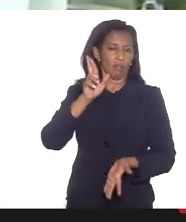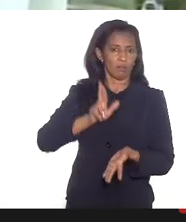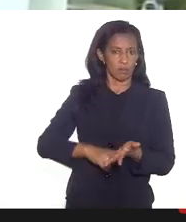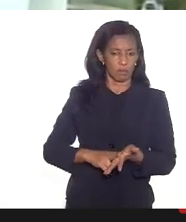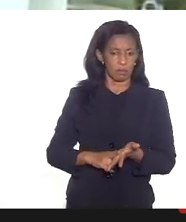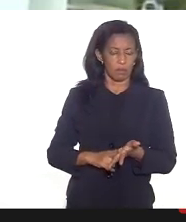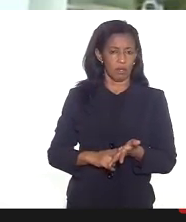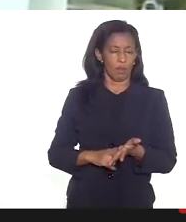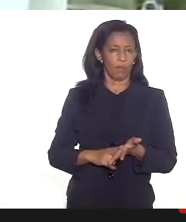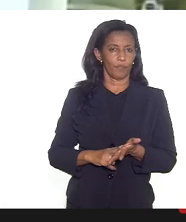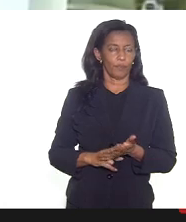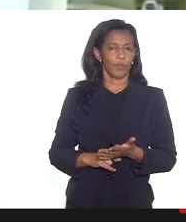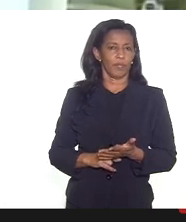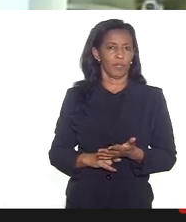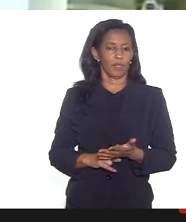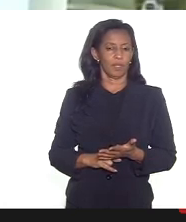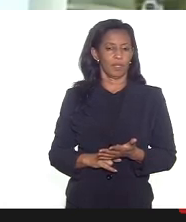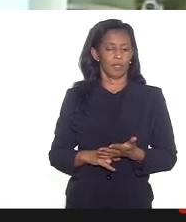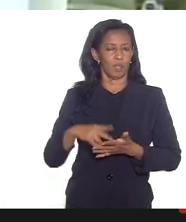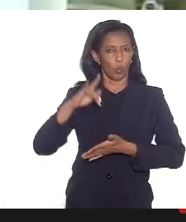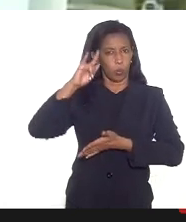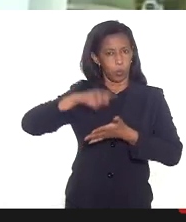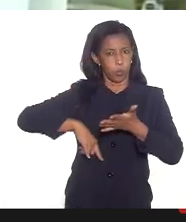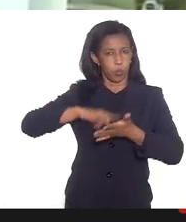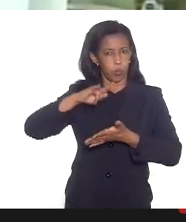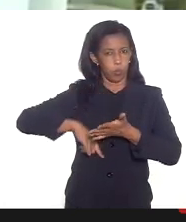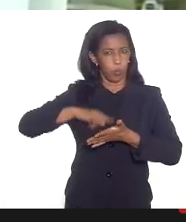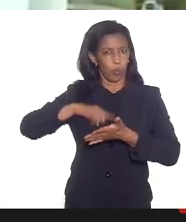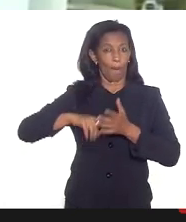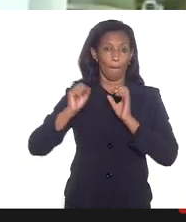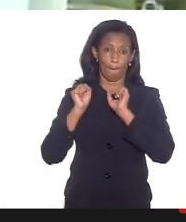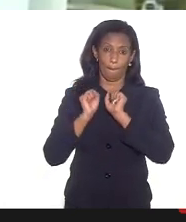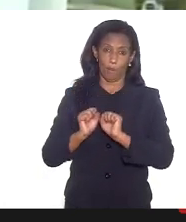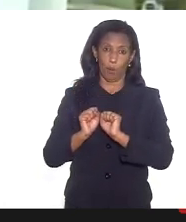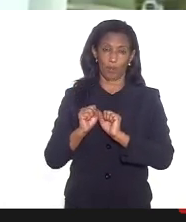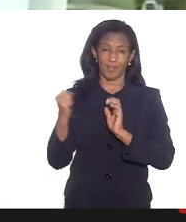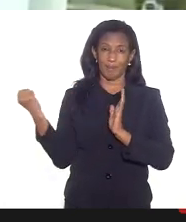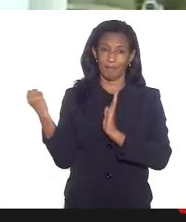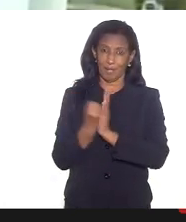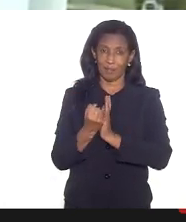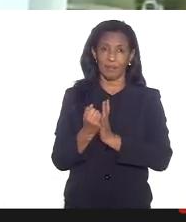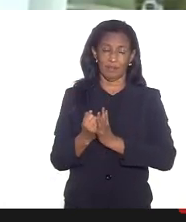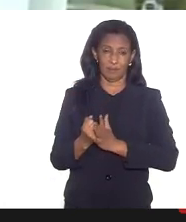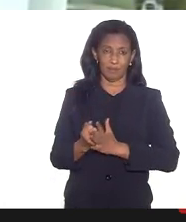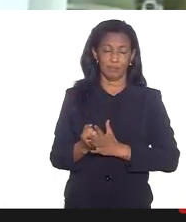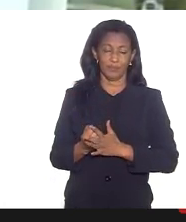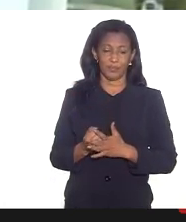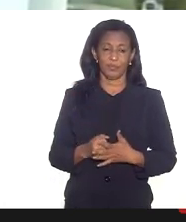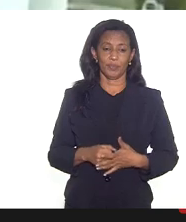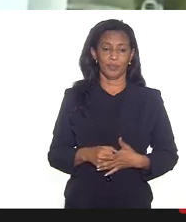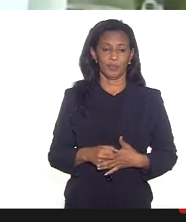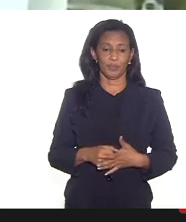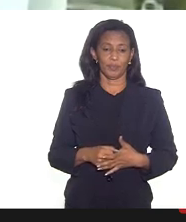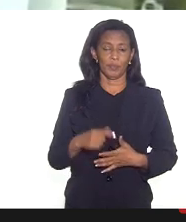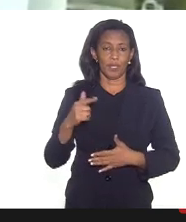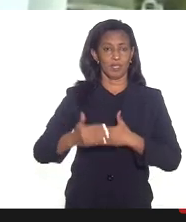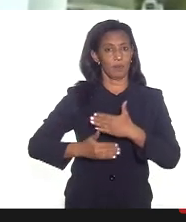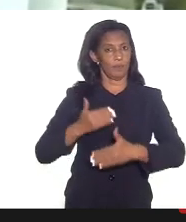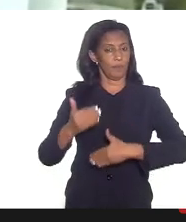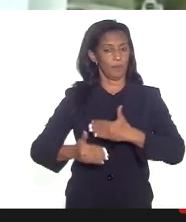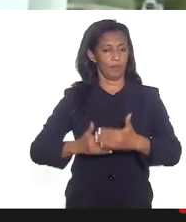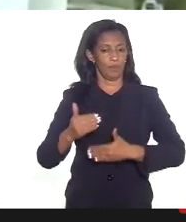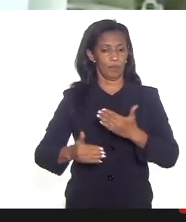EA burocracia documental pode estar impactando nessa nesse